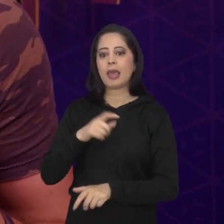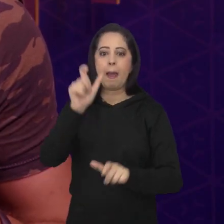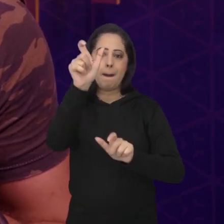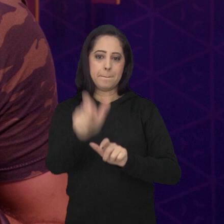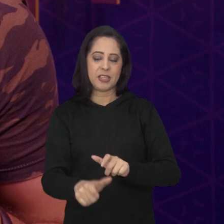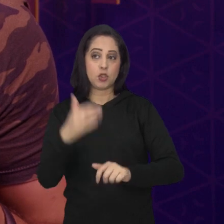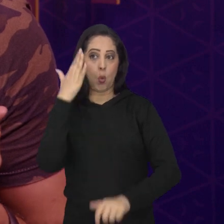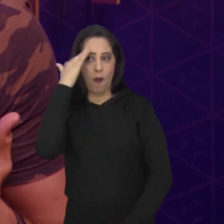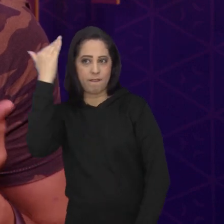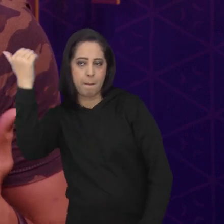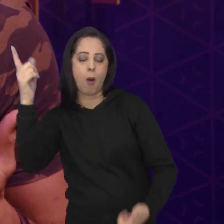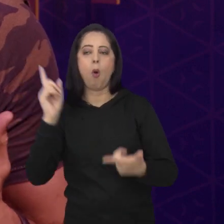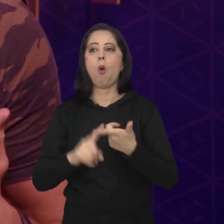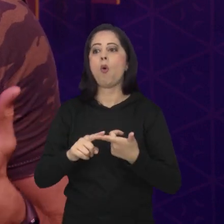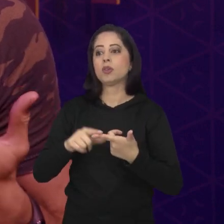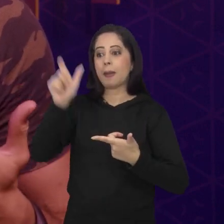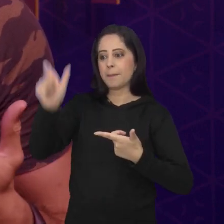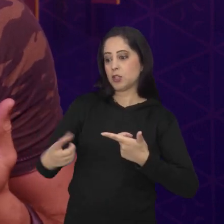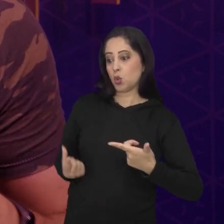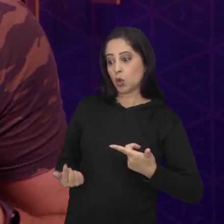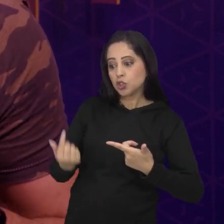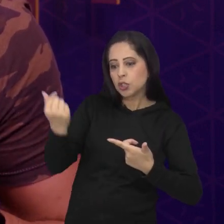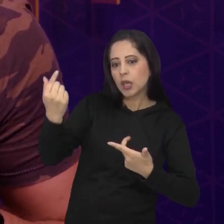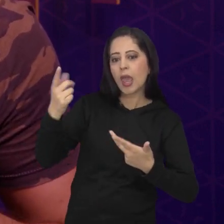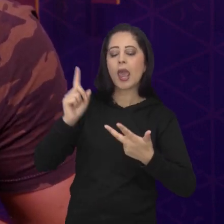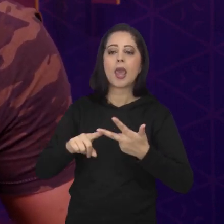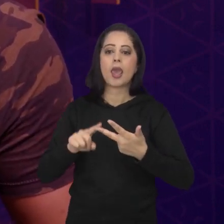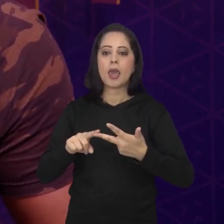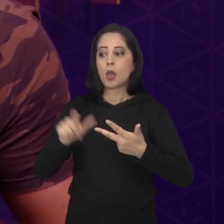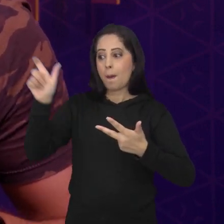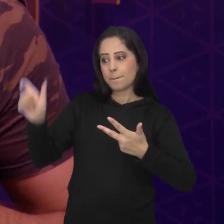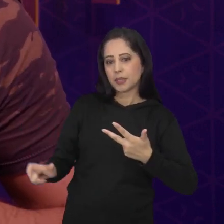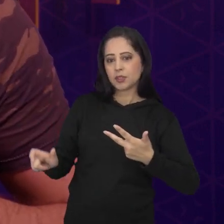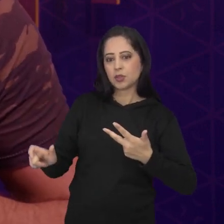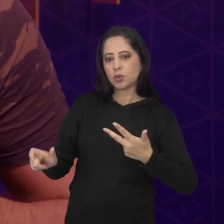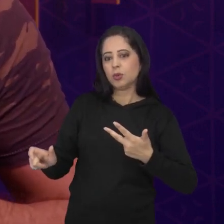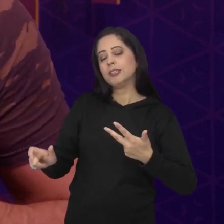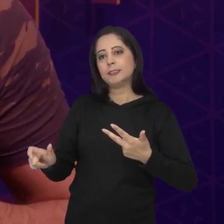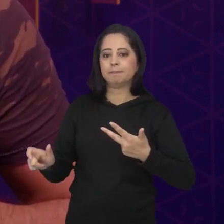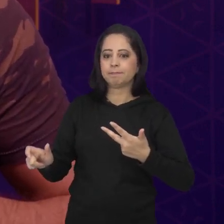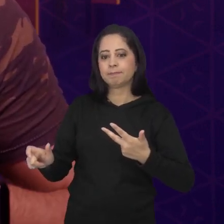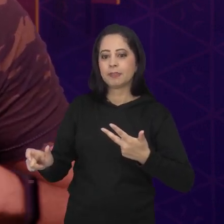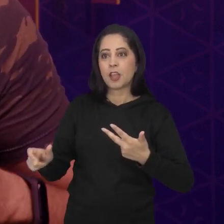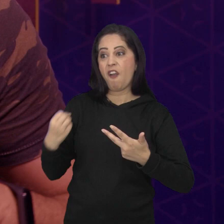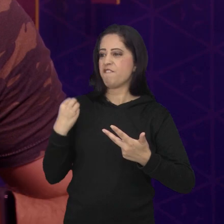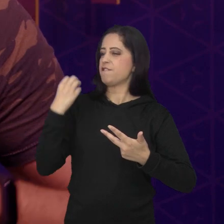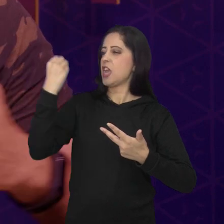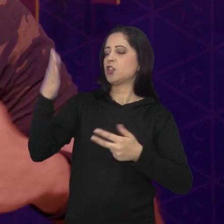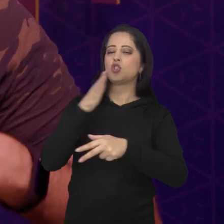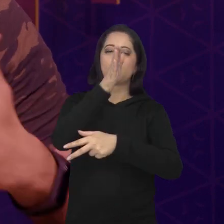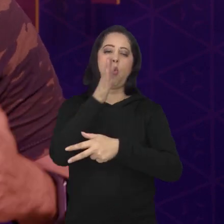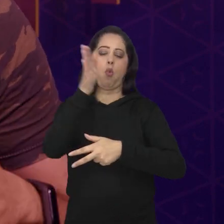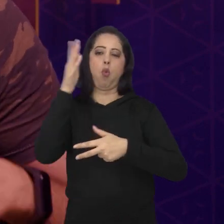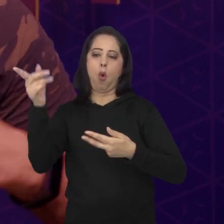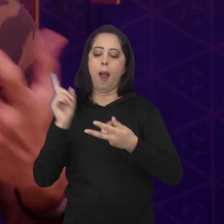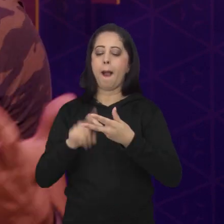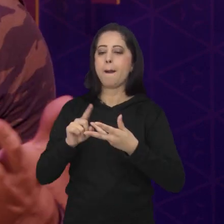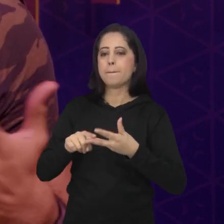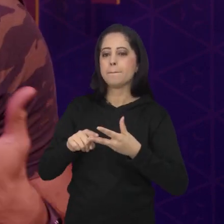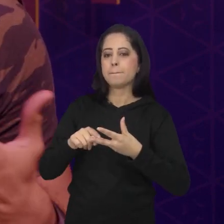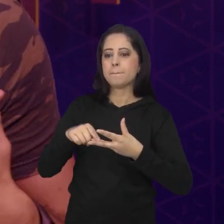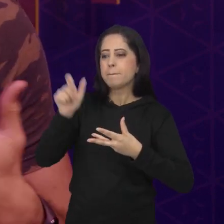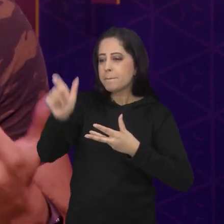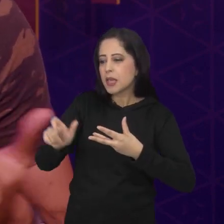que teve sucesso na carreira, teve gente que ganhou bastante dinheiro, teve gente que, enfim, conseguiu